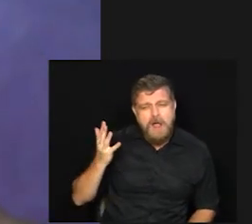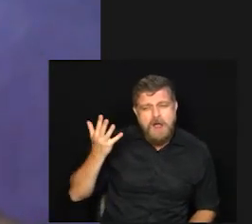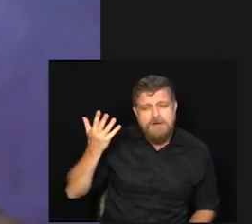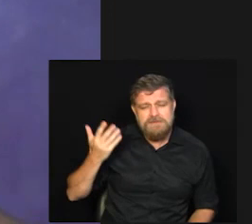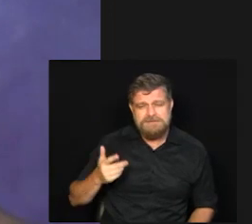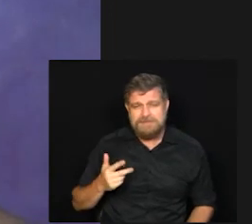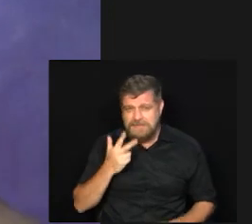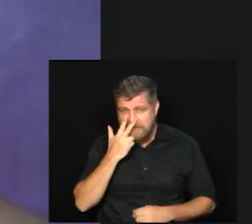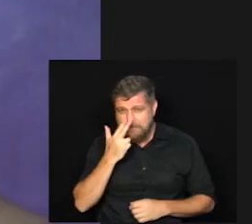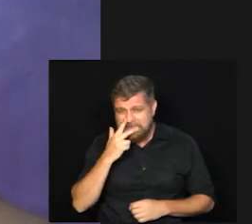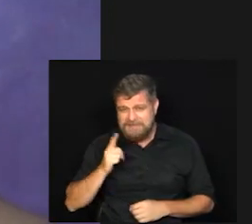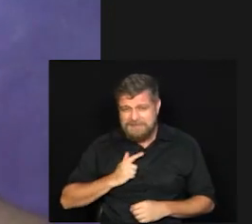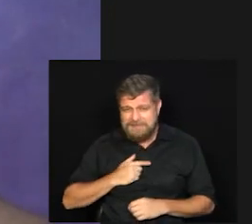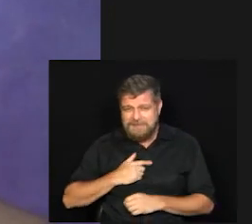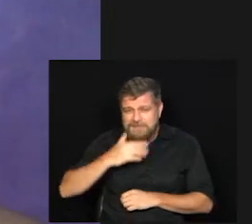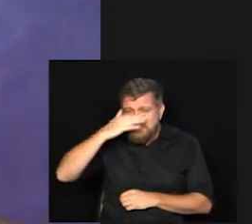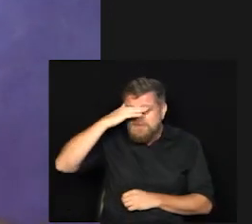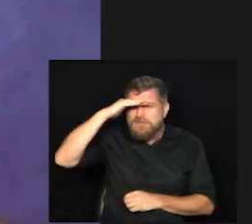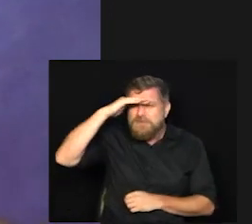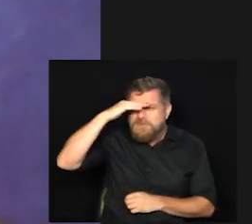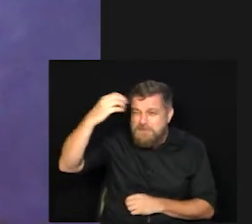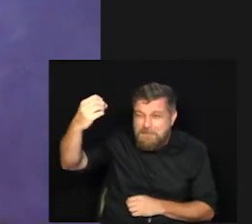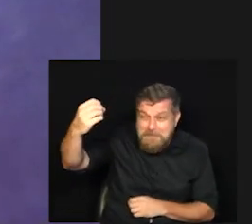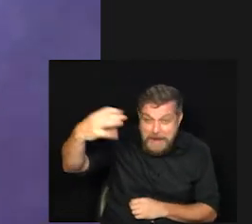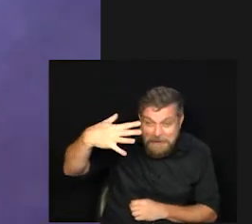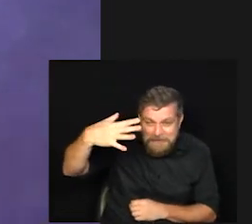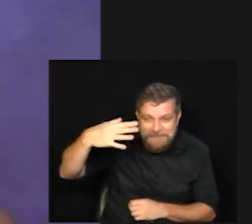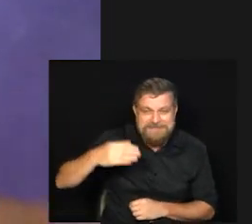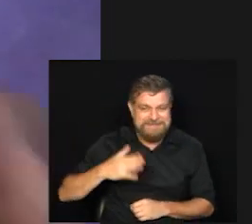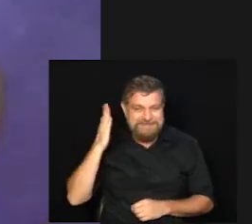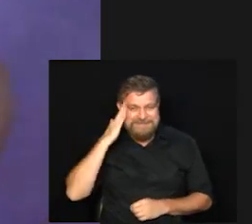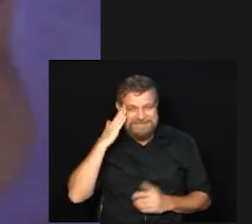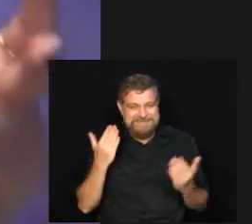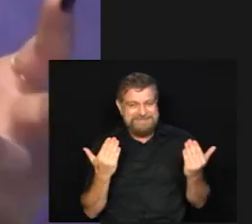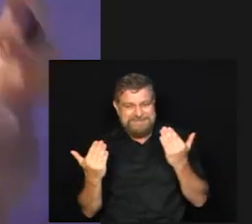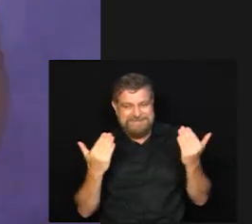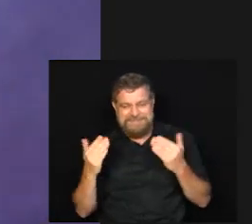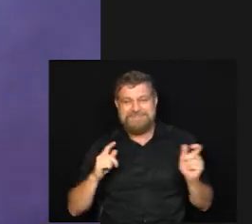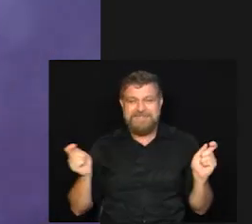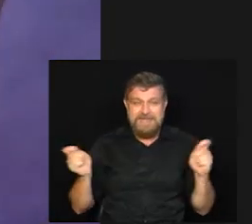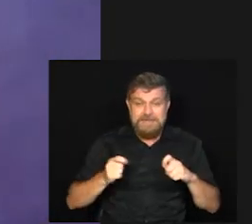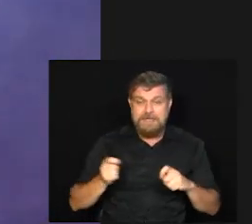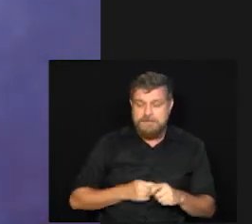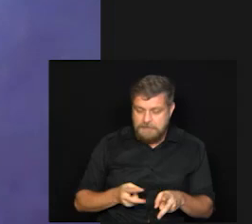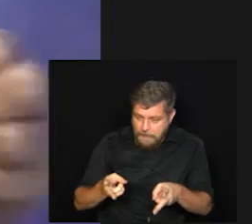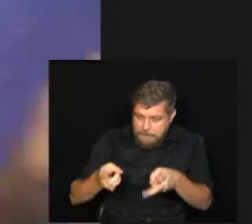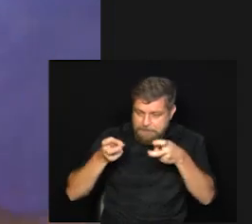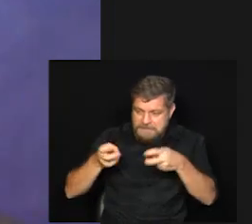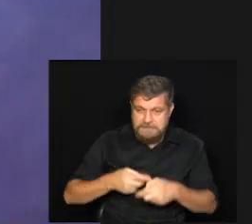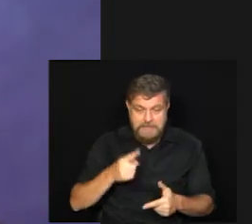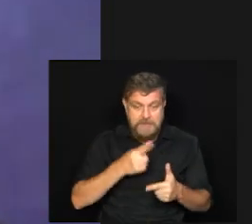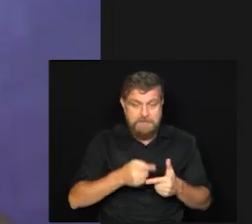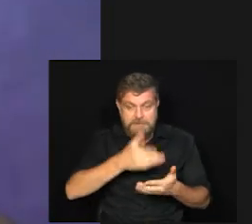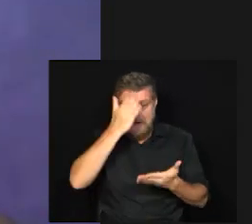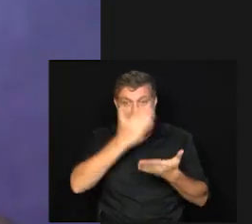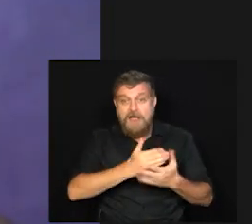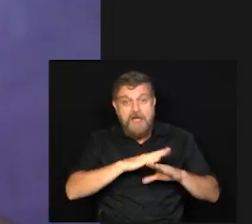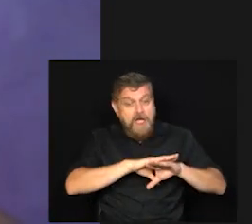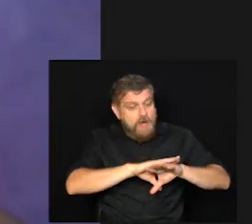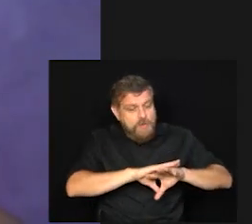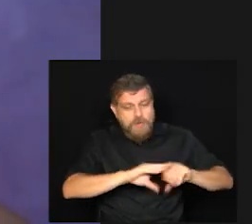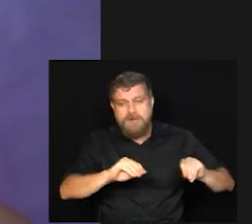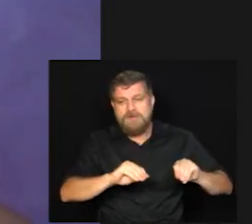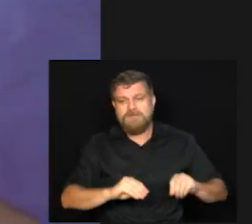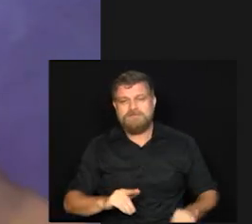luz, sabe, Gabriel, lá no fim do túnel. E aí você começa a enxergar e a sair do problema que você está. E